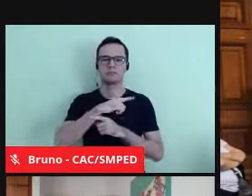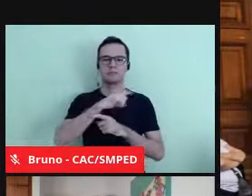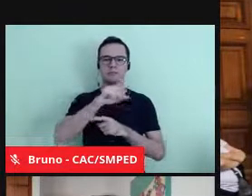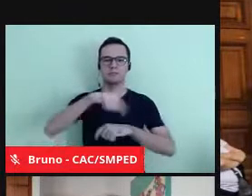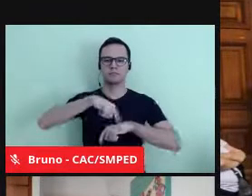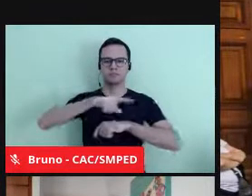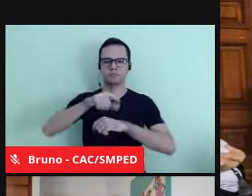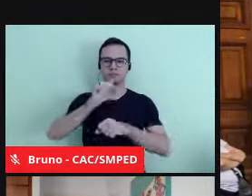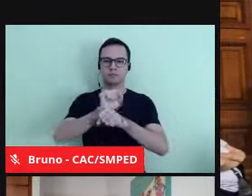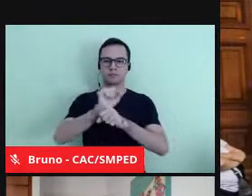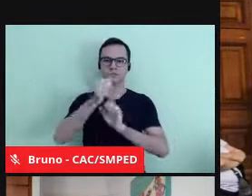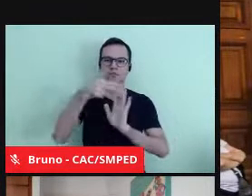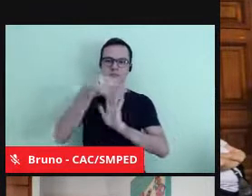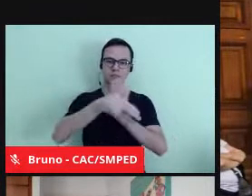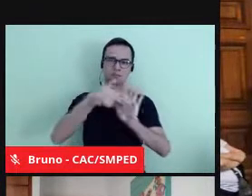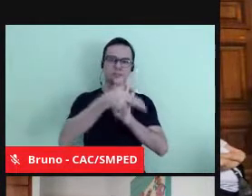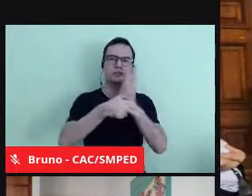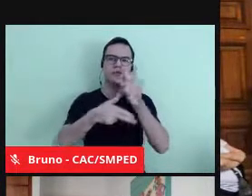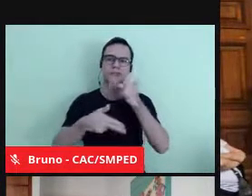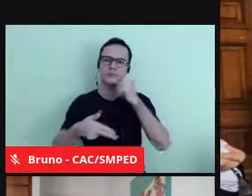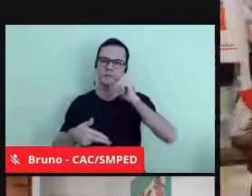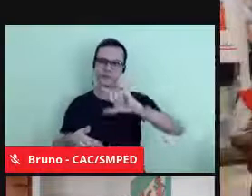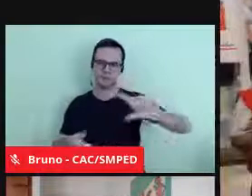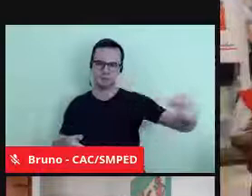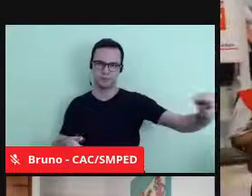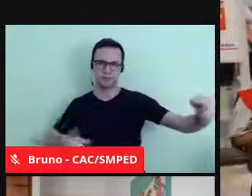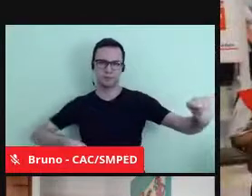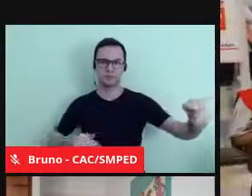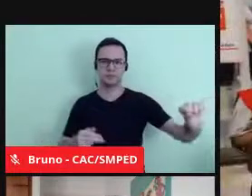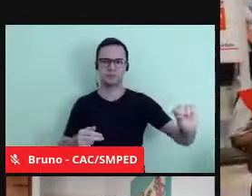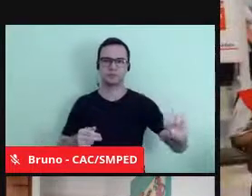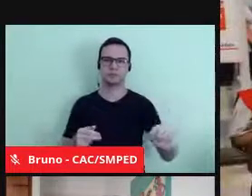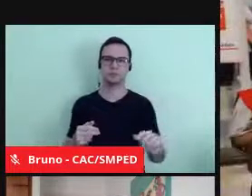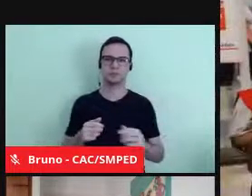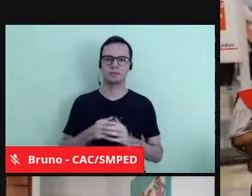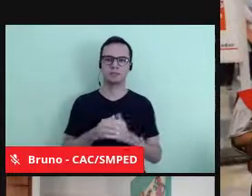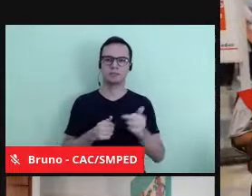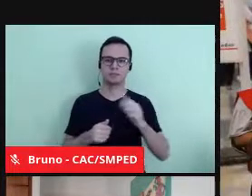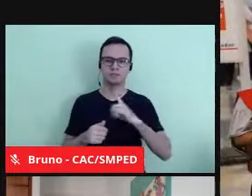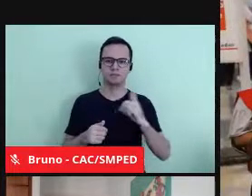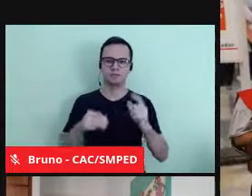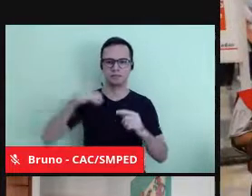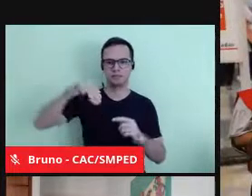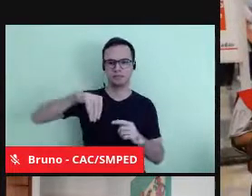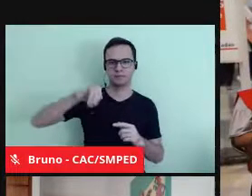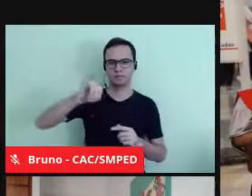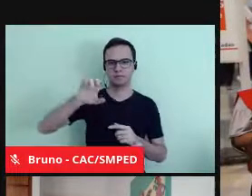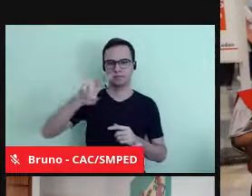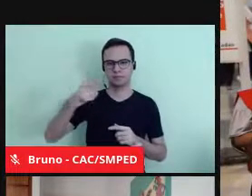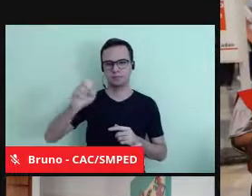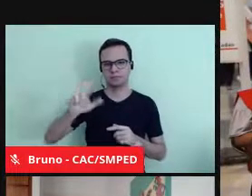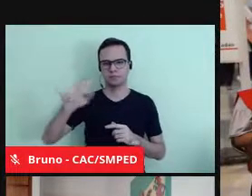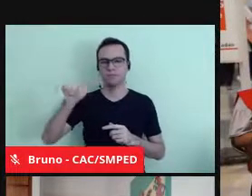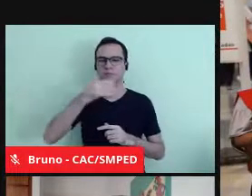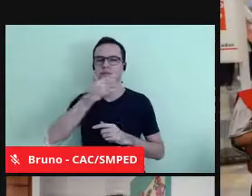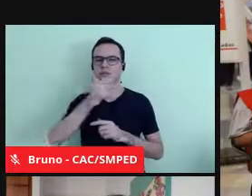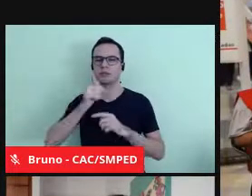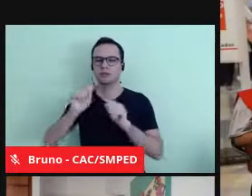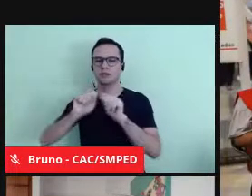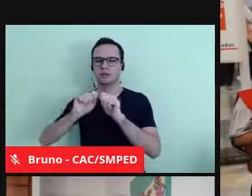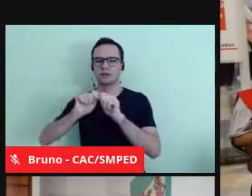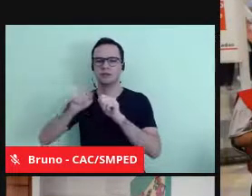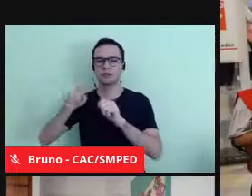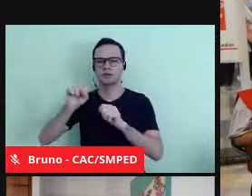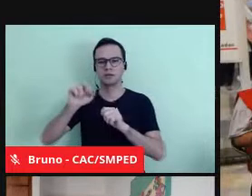de parada dos trens para as crianças saírem, enfim. Aqui é o Michel Iacchini, que é um cara que ele fez uma prática de sarau, e